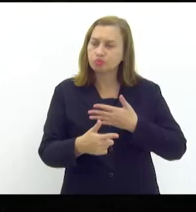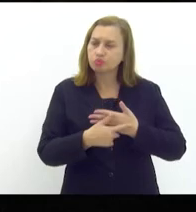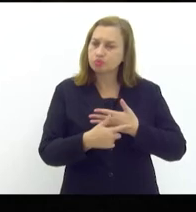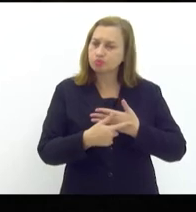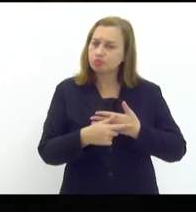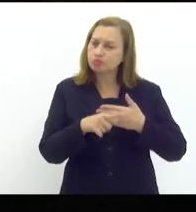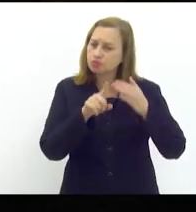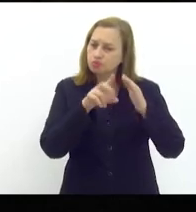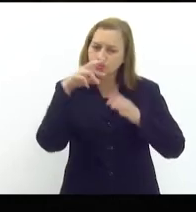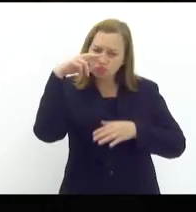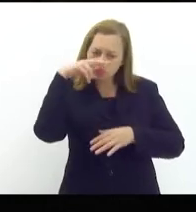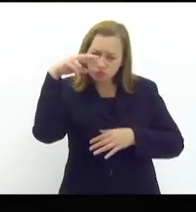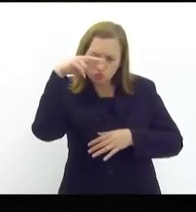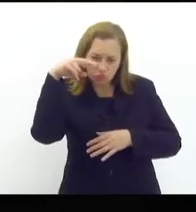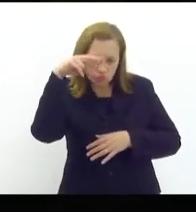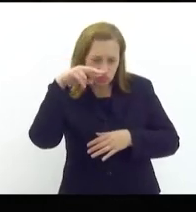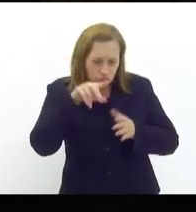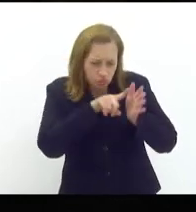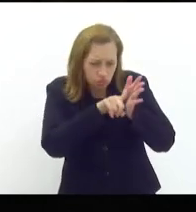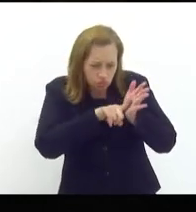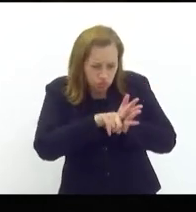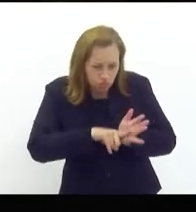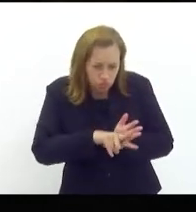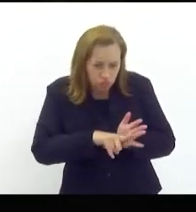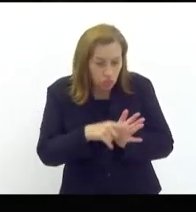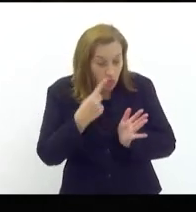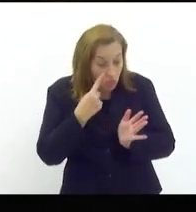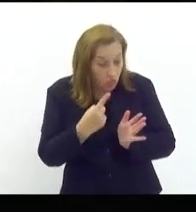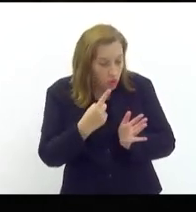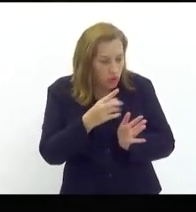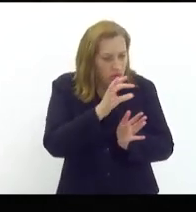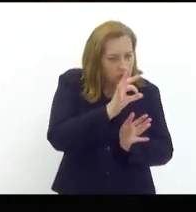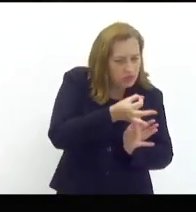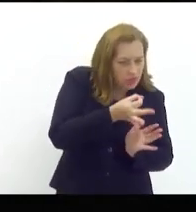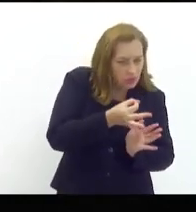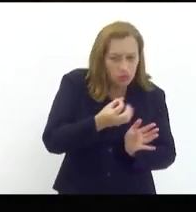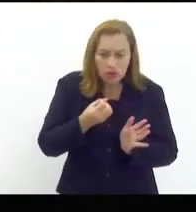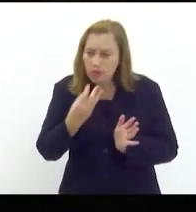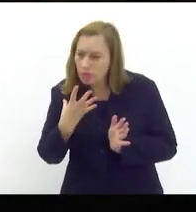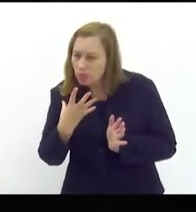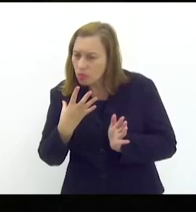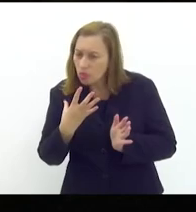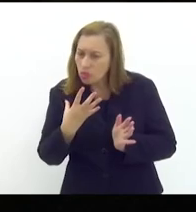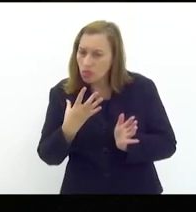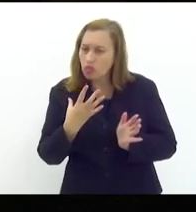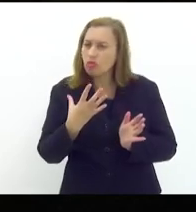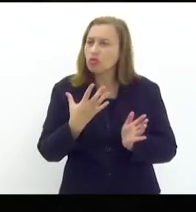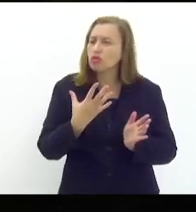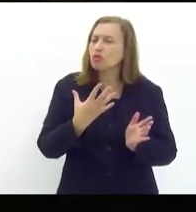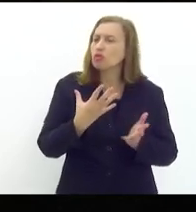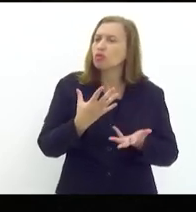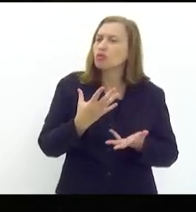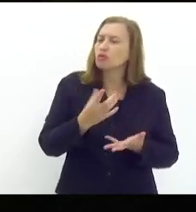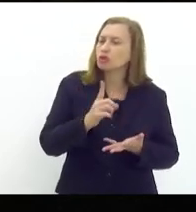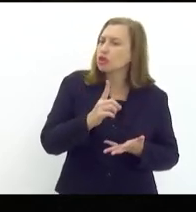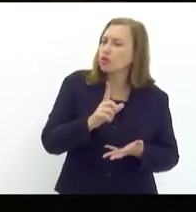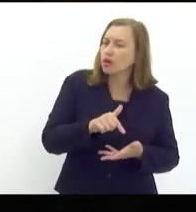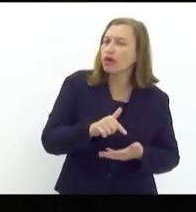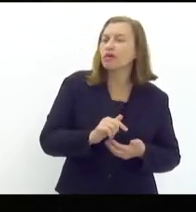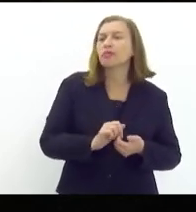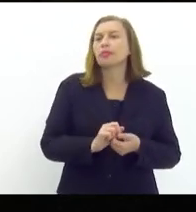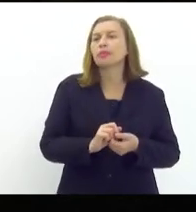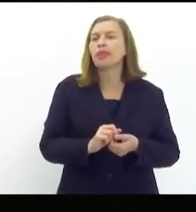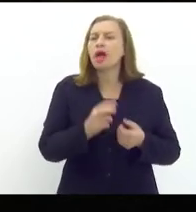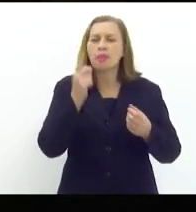revisor para escoimar aquilo que não for positivo porque a gente tem que pensar em